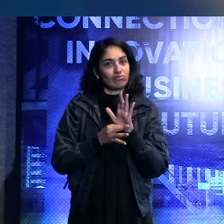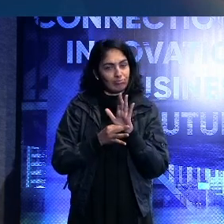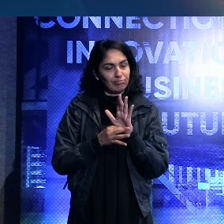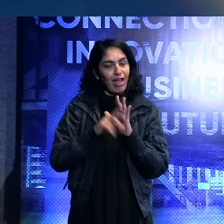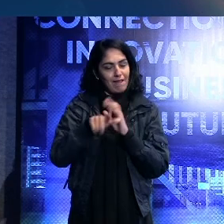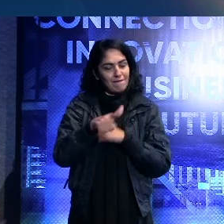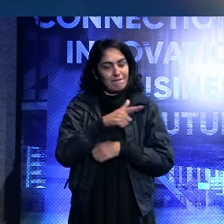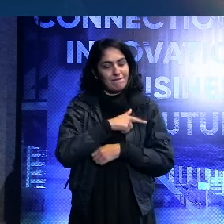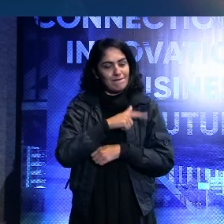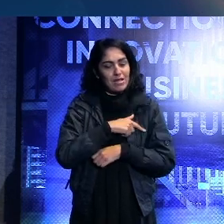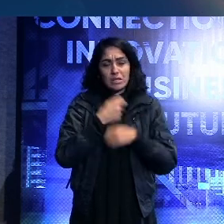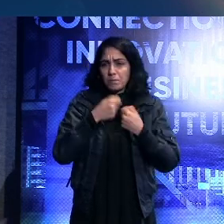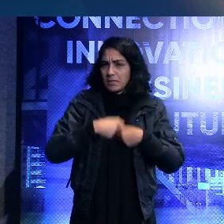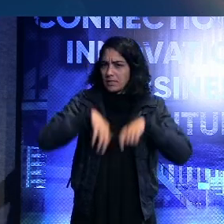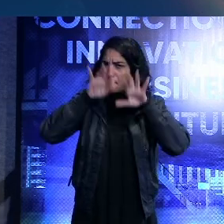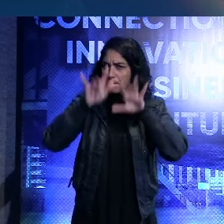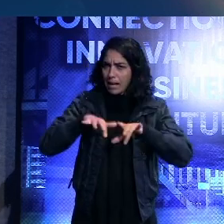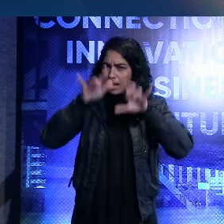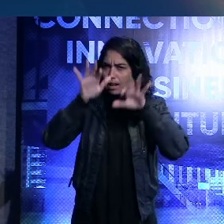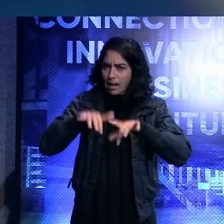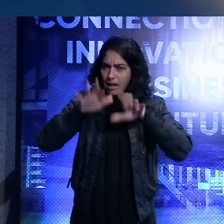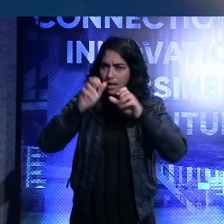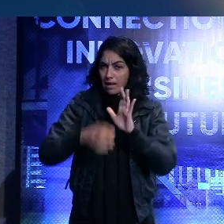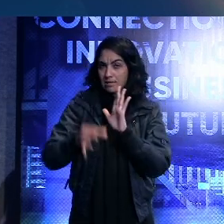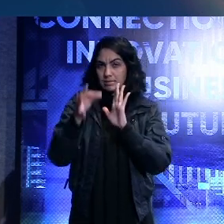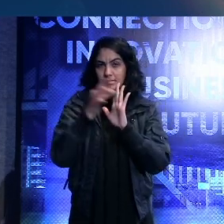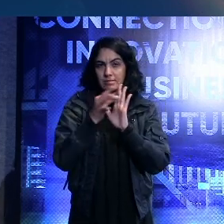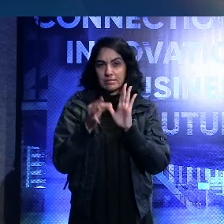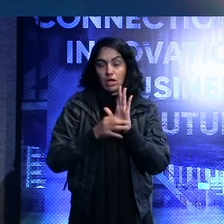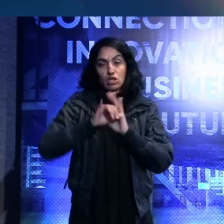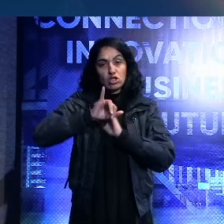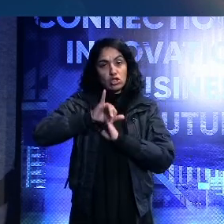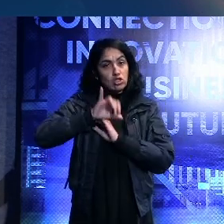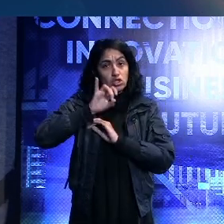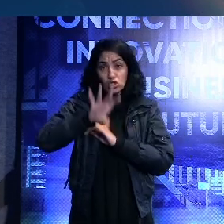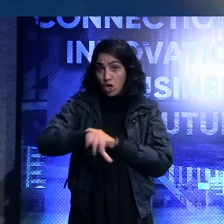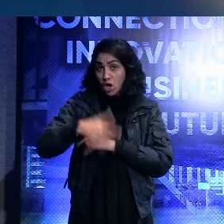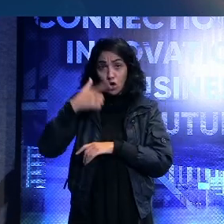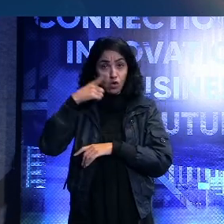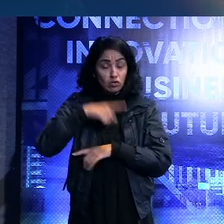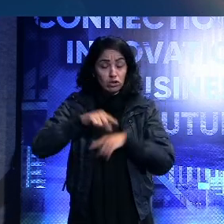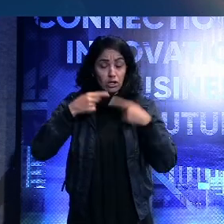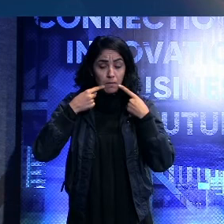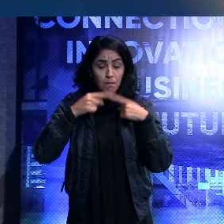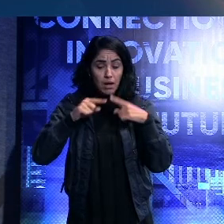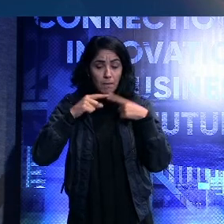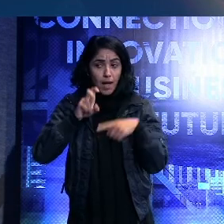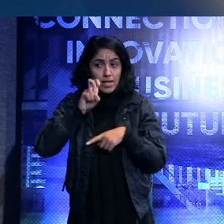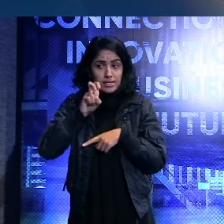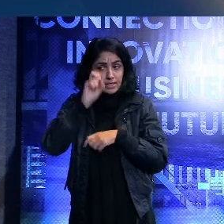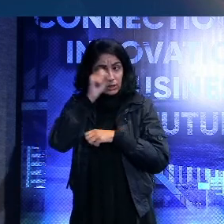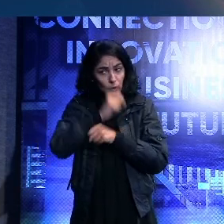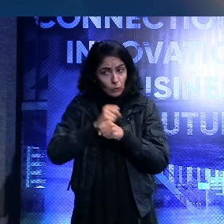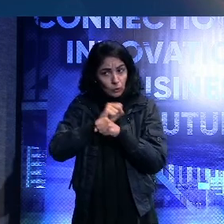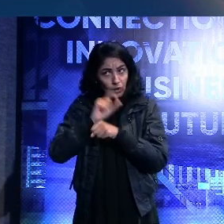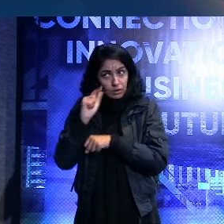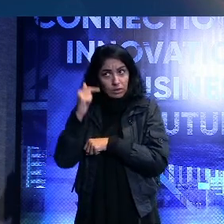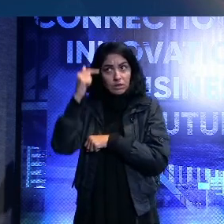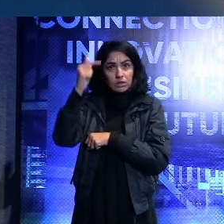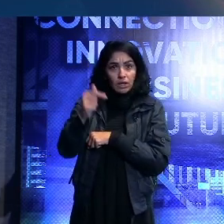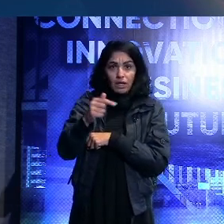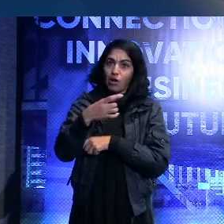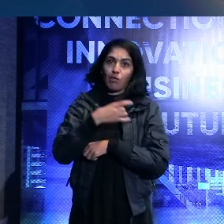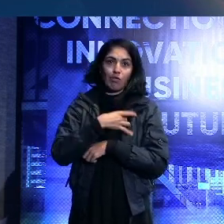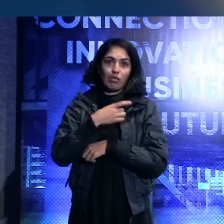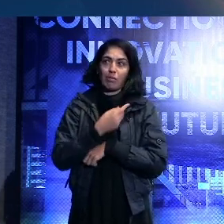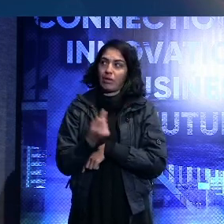cara, você precisa começar a escrever código. Você só vai conseguir criticar o teu código daqui a 5 anos se você não teve medo de escrever código